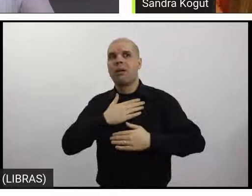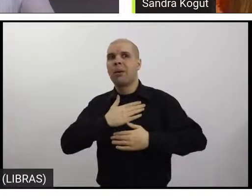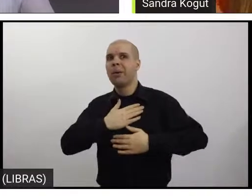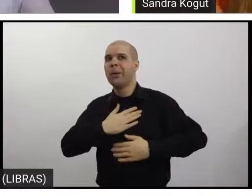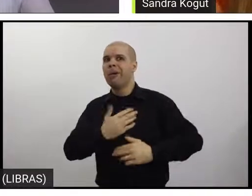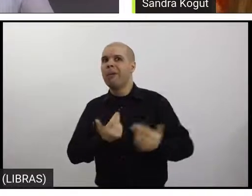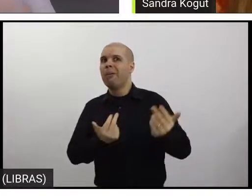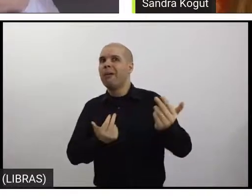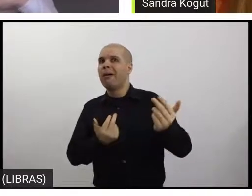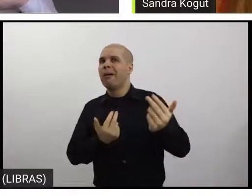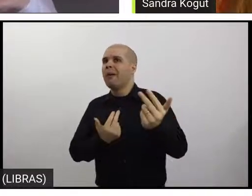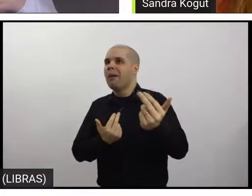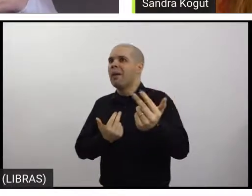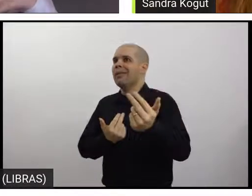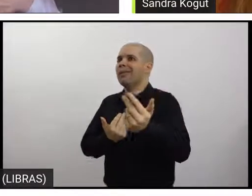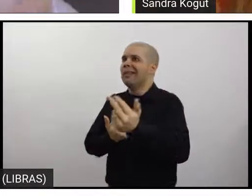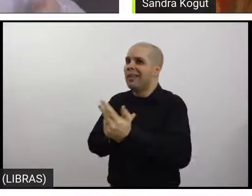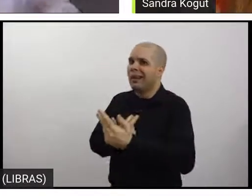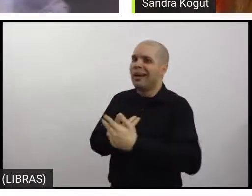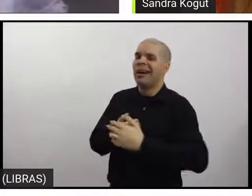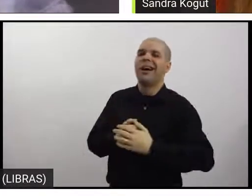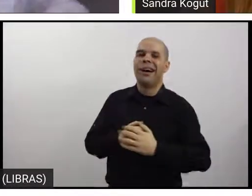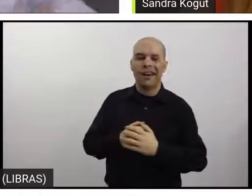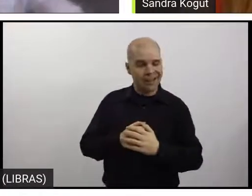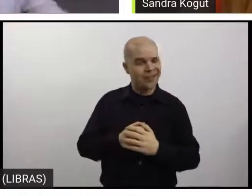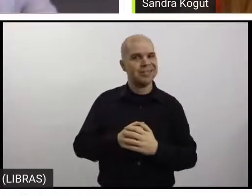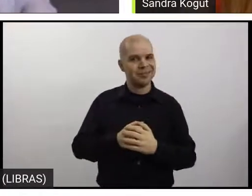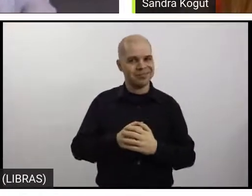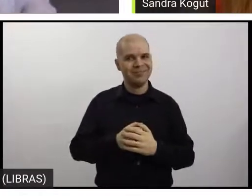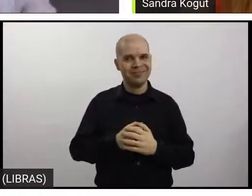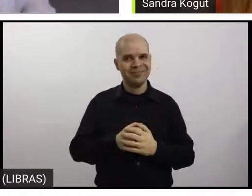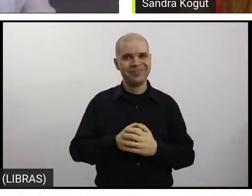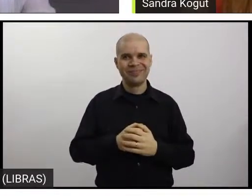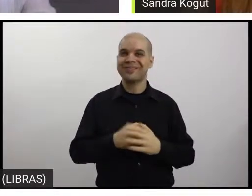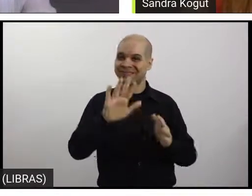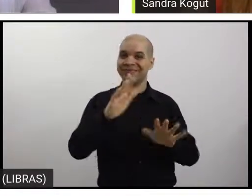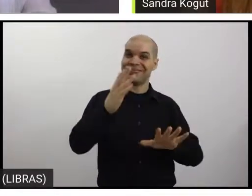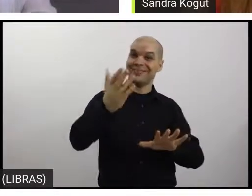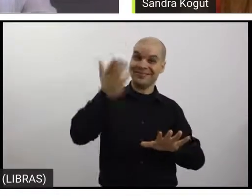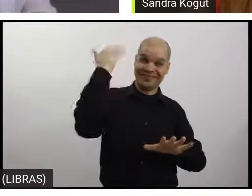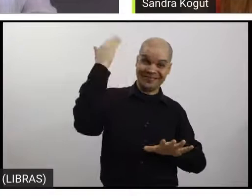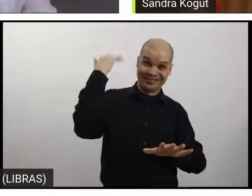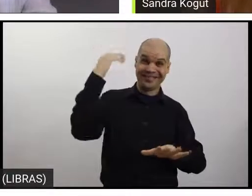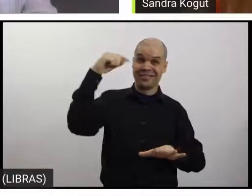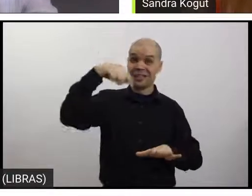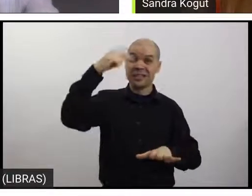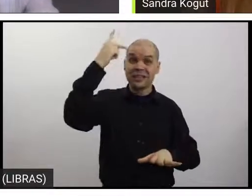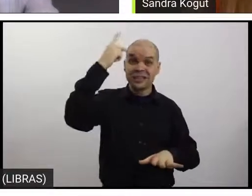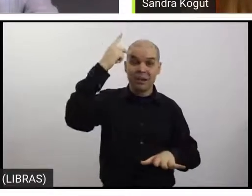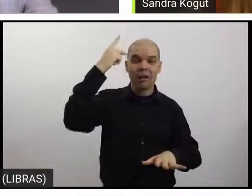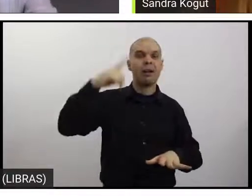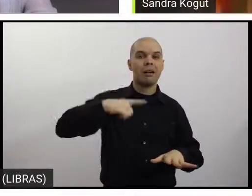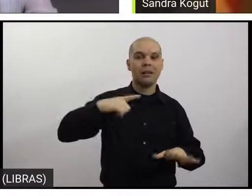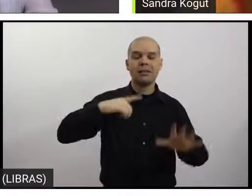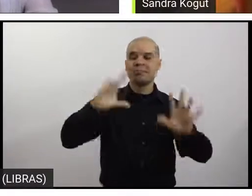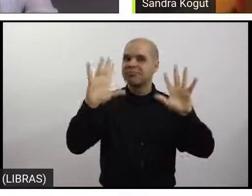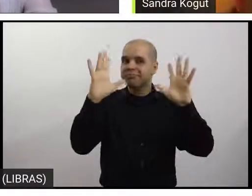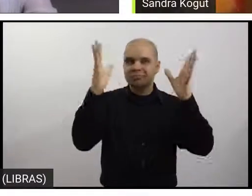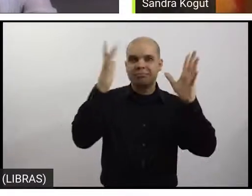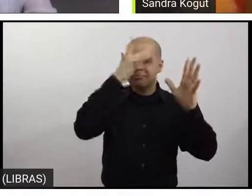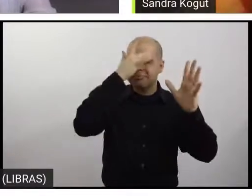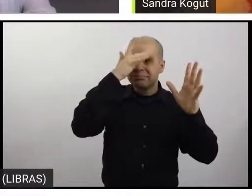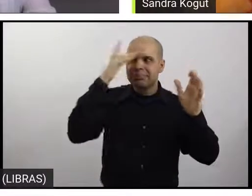Eu estava no Rio. E essa reunião de videoartistas, então, foi aqui em São Paulo, né? Foi, mas era também muito